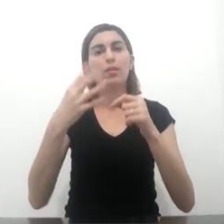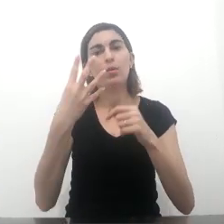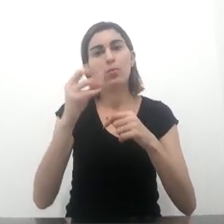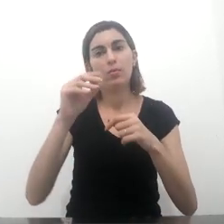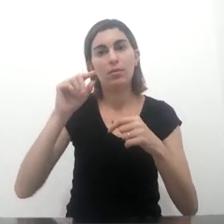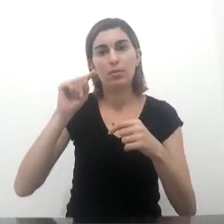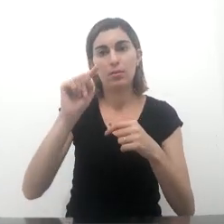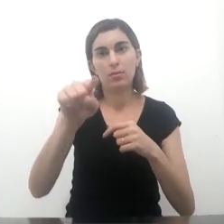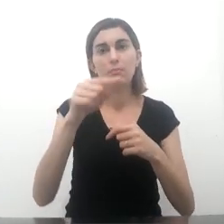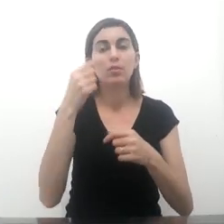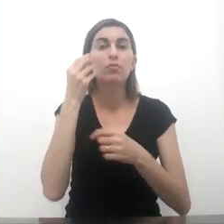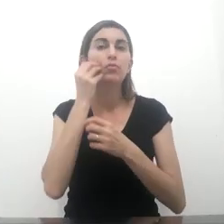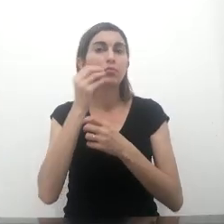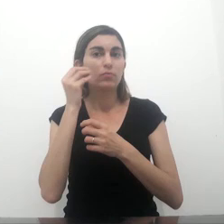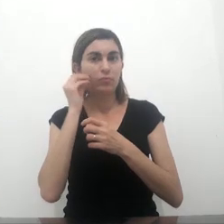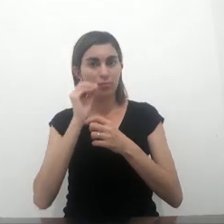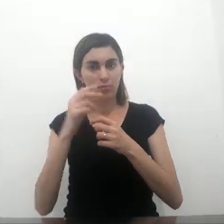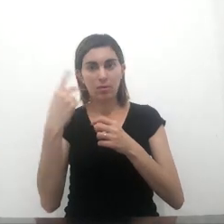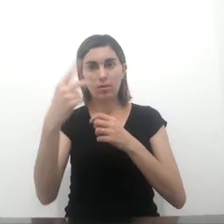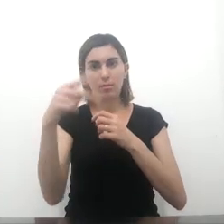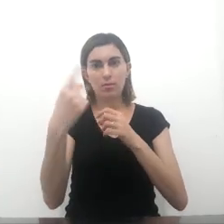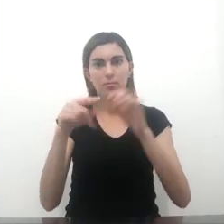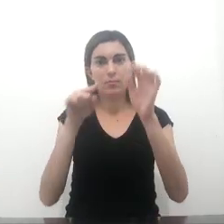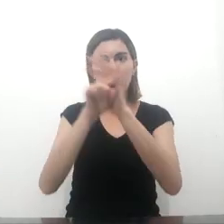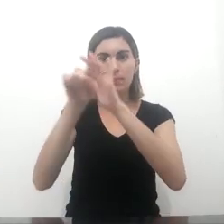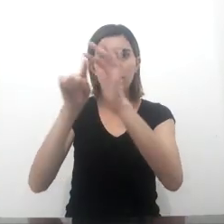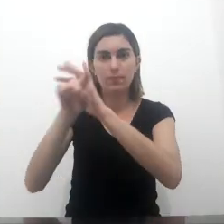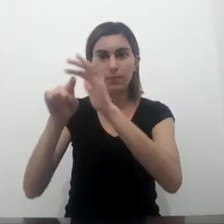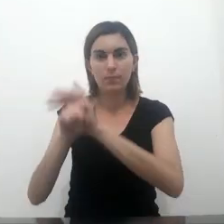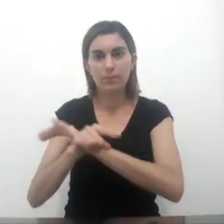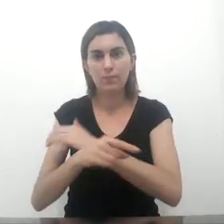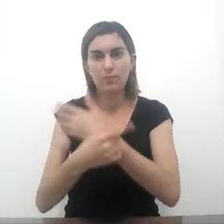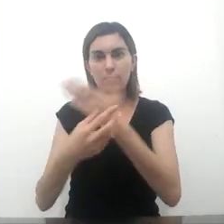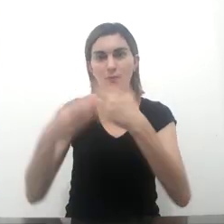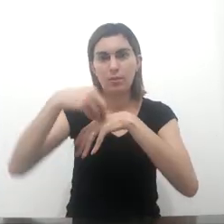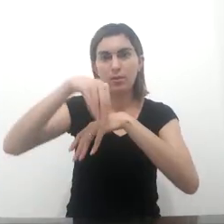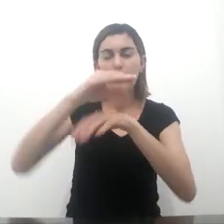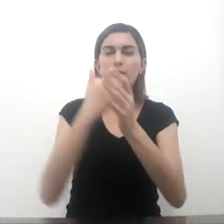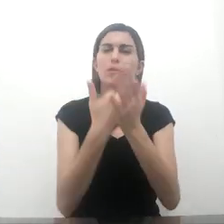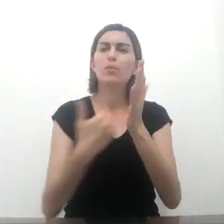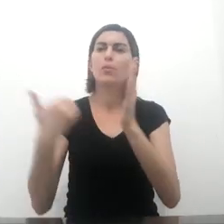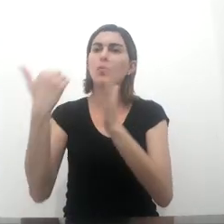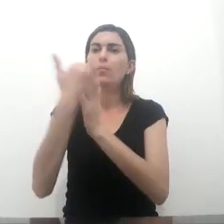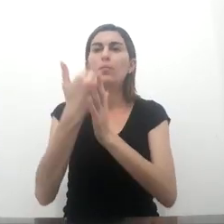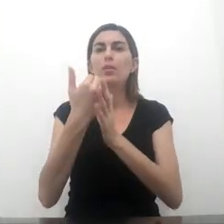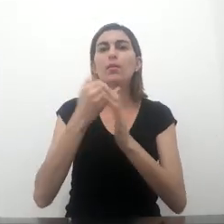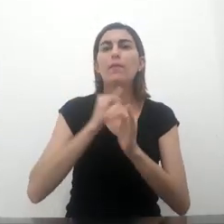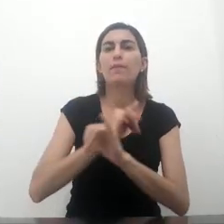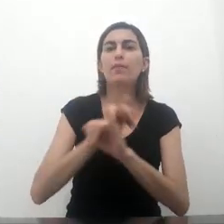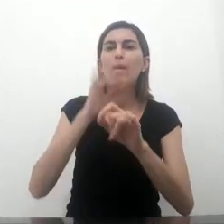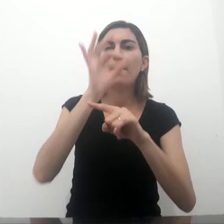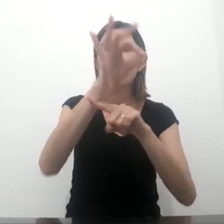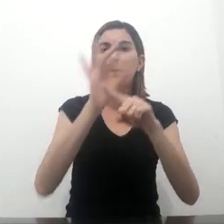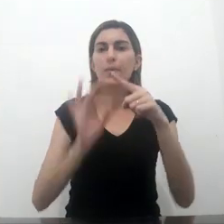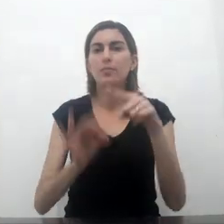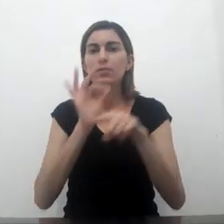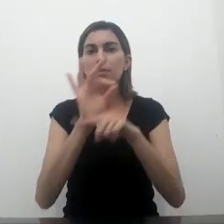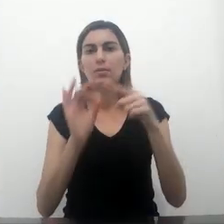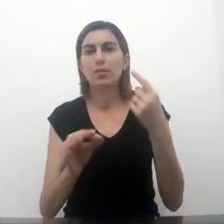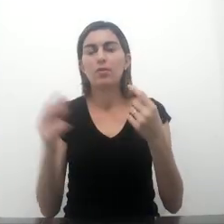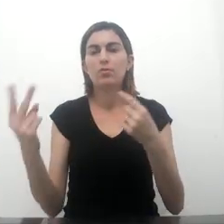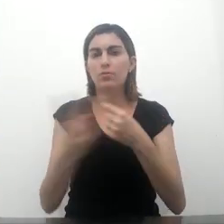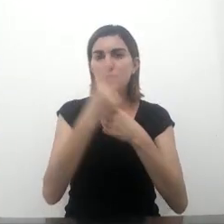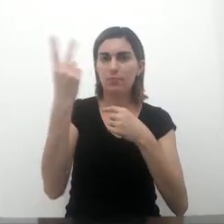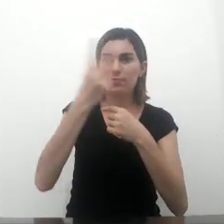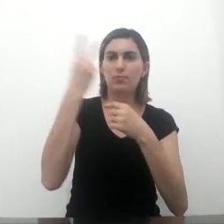40.000. Beleza? Então, veja que nesta questão, de vez ele dá um aumento, ele já informa a porcentagem